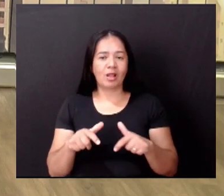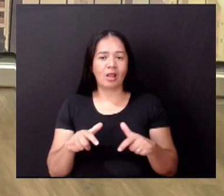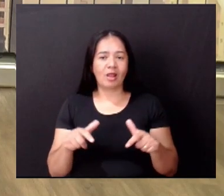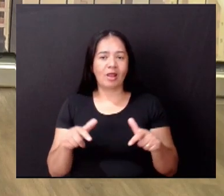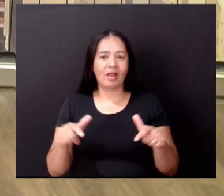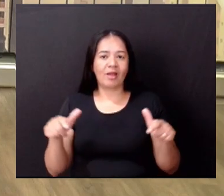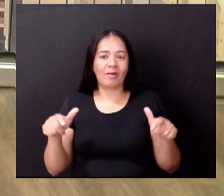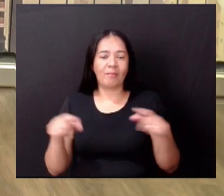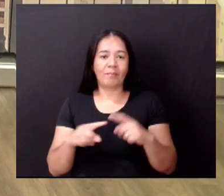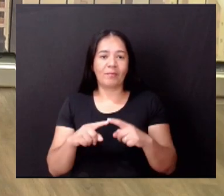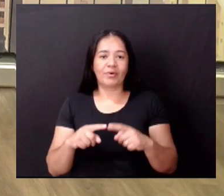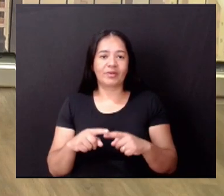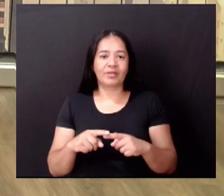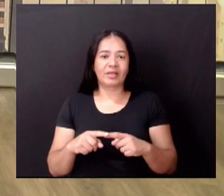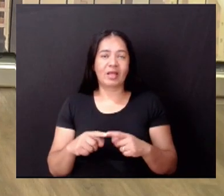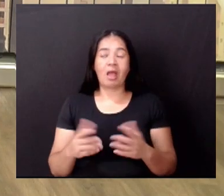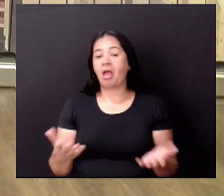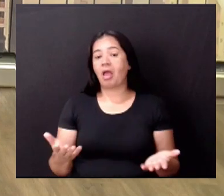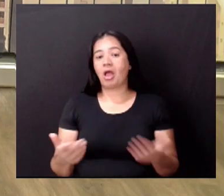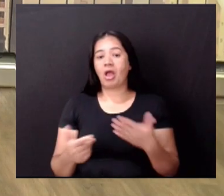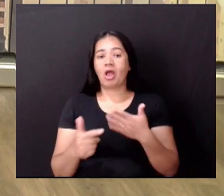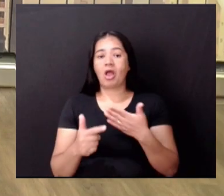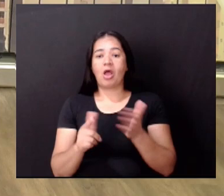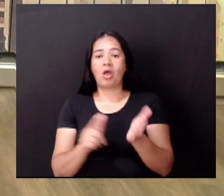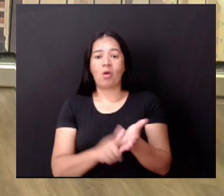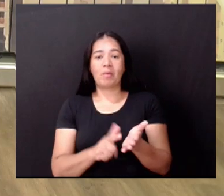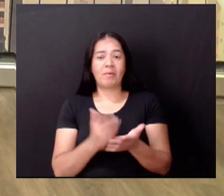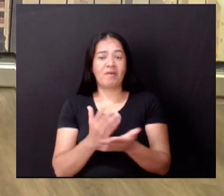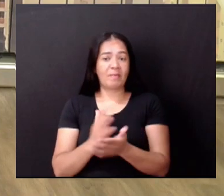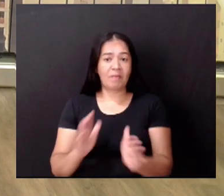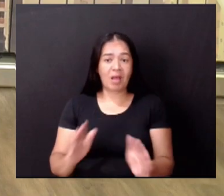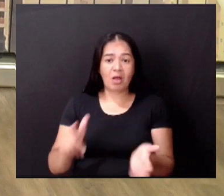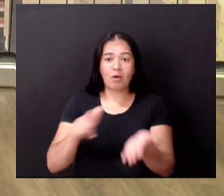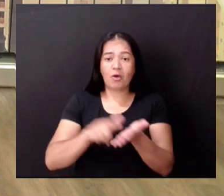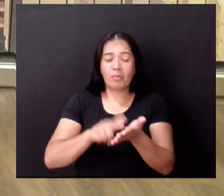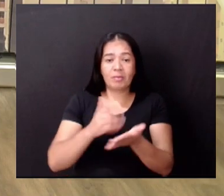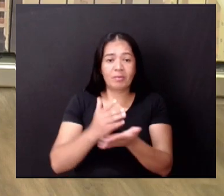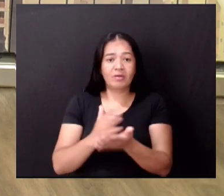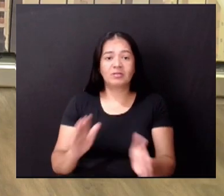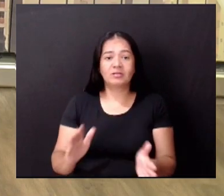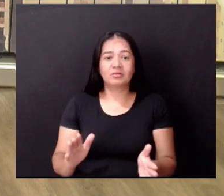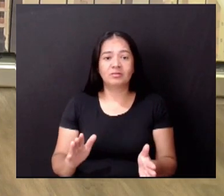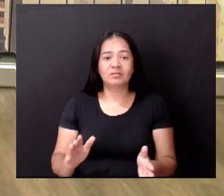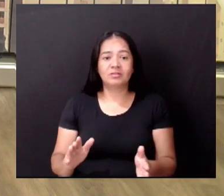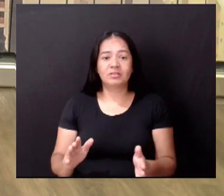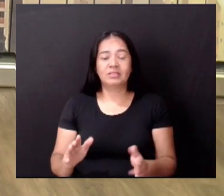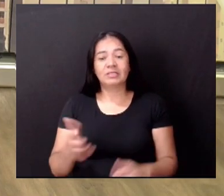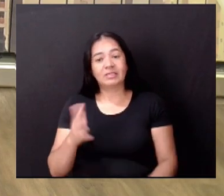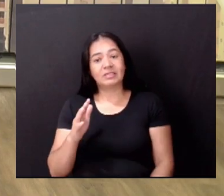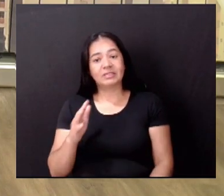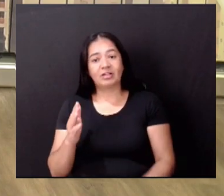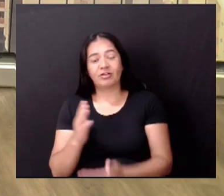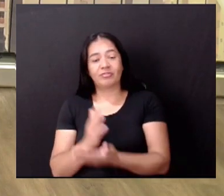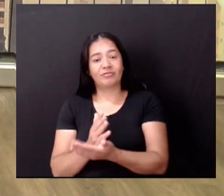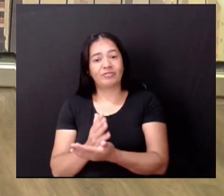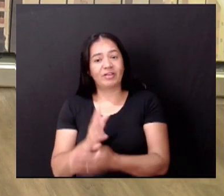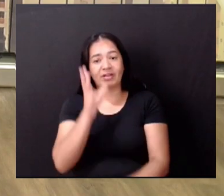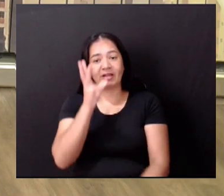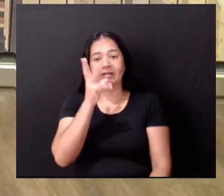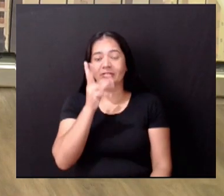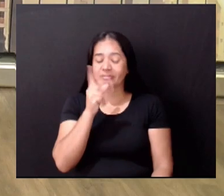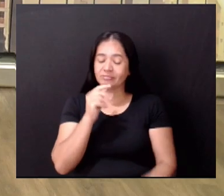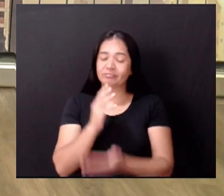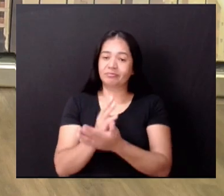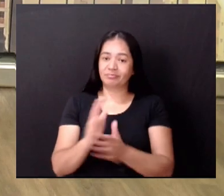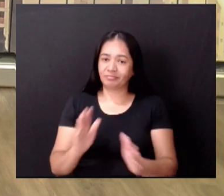da possibilidade de aumentar, porque a gente tinha muito essa coisa de o papel vai acabar e provavelmente não